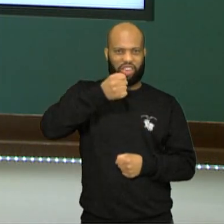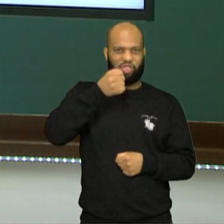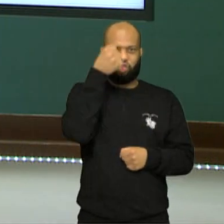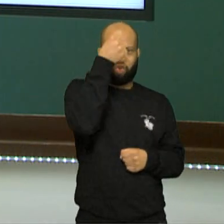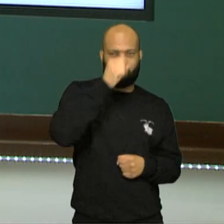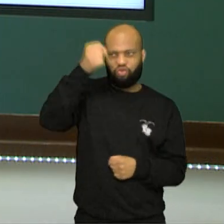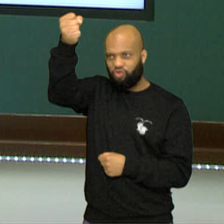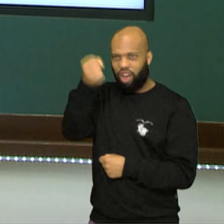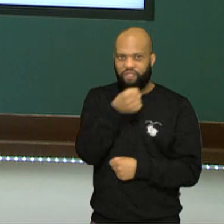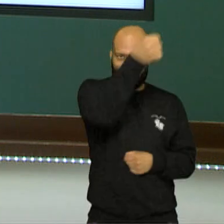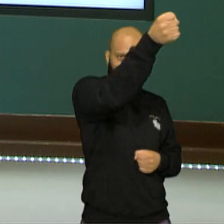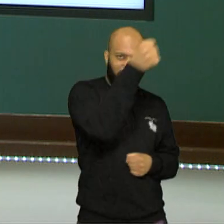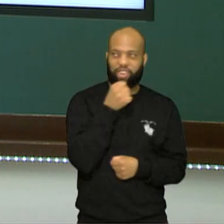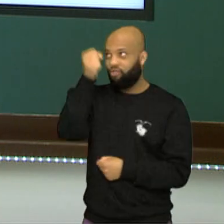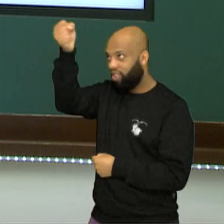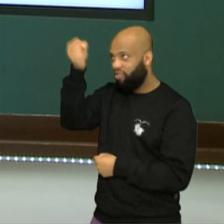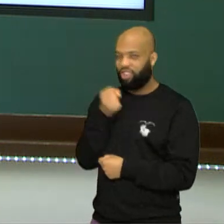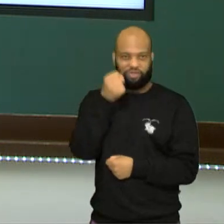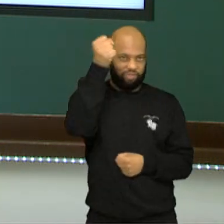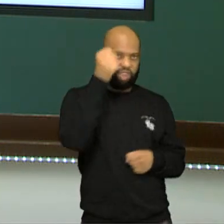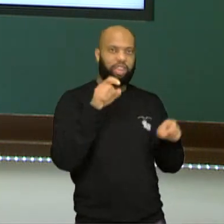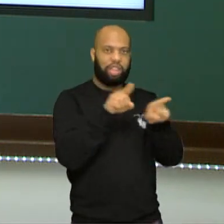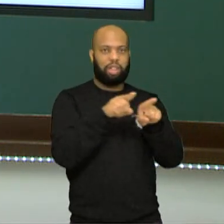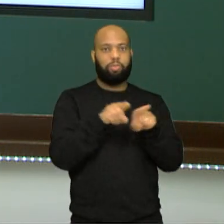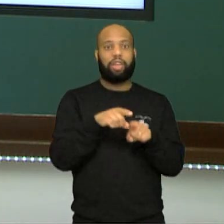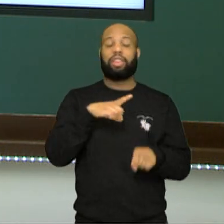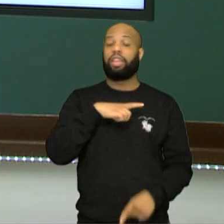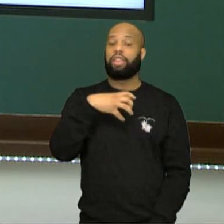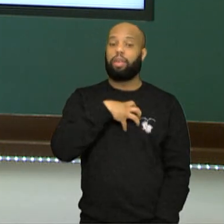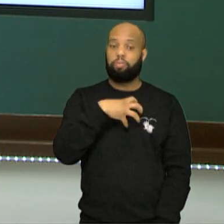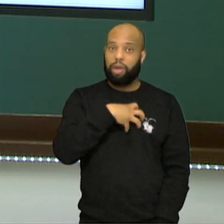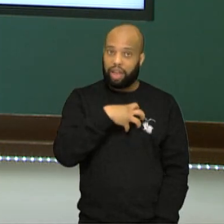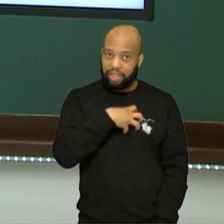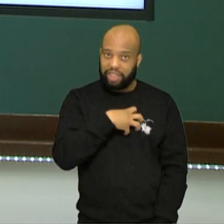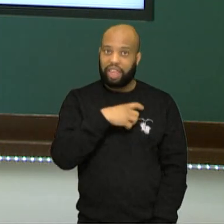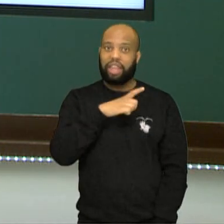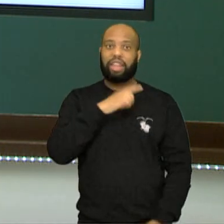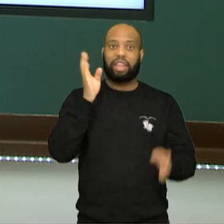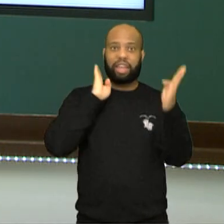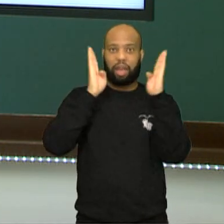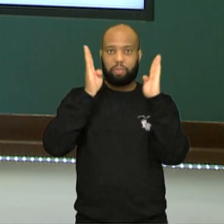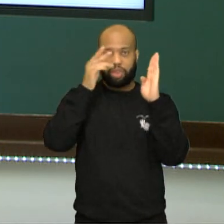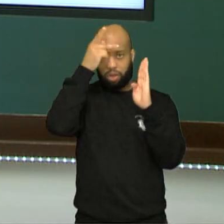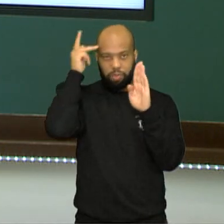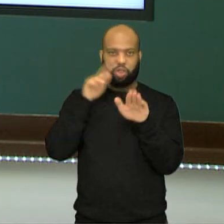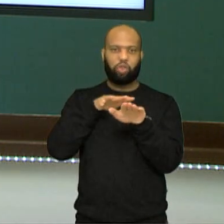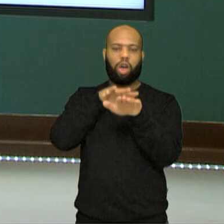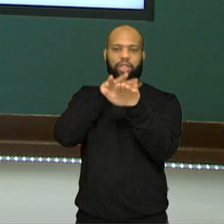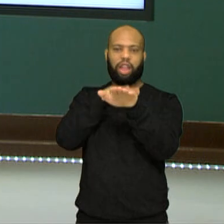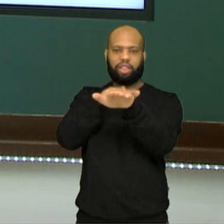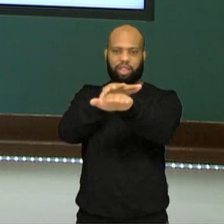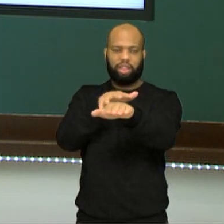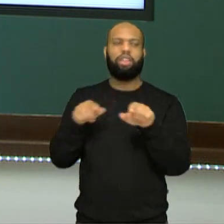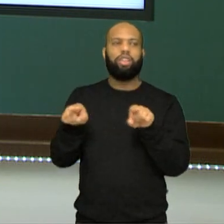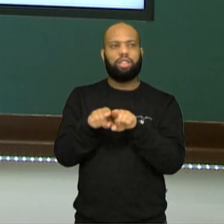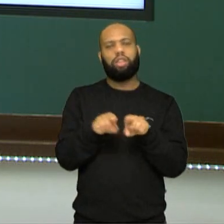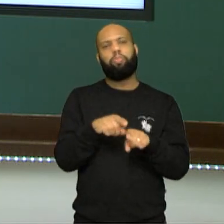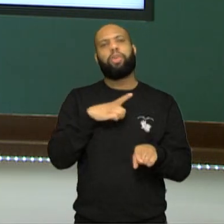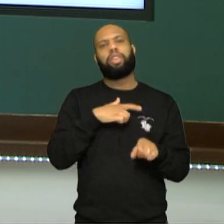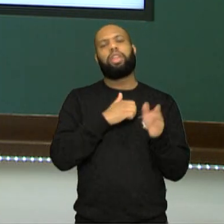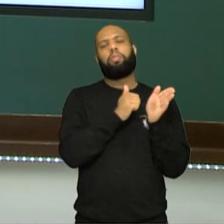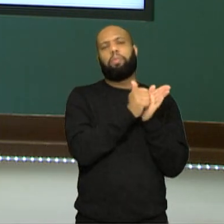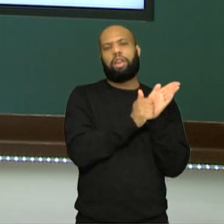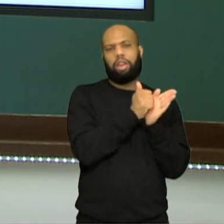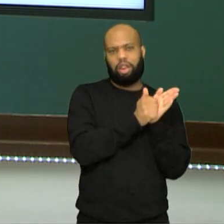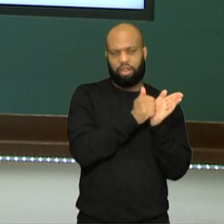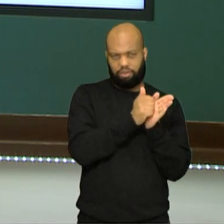o Carnaval da Bahia, que é o Carnaval dos trios elétricos, tem o Carnaval do Paraná, o de Antonina, tem carnaval em tudo quanto